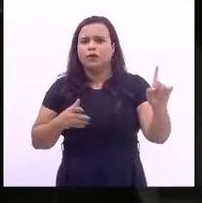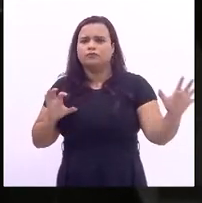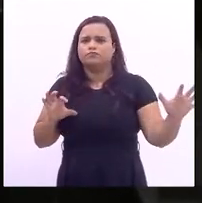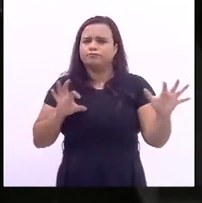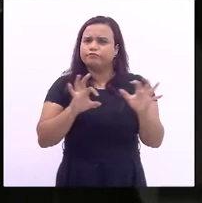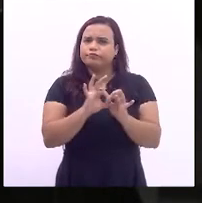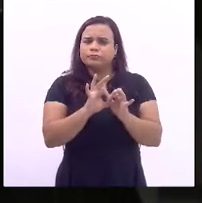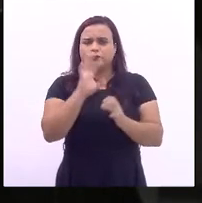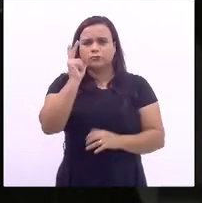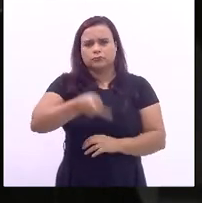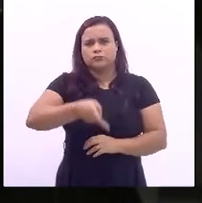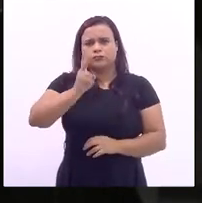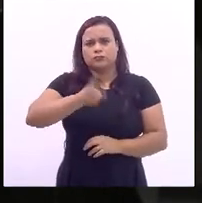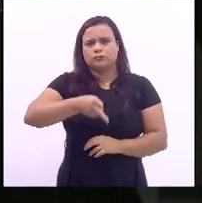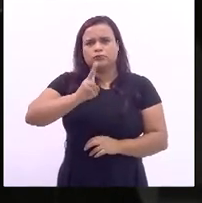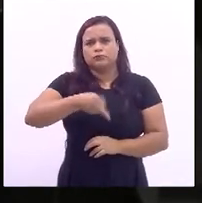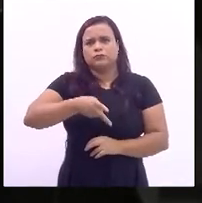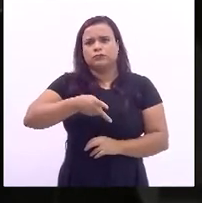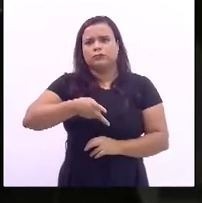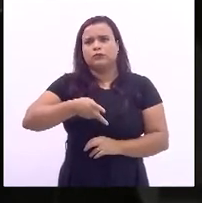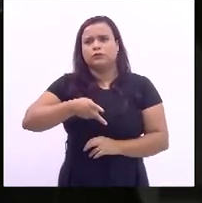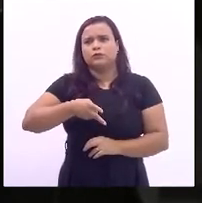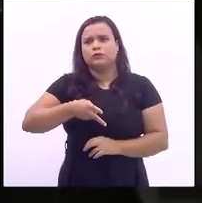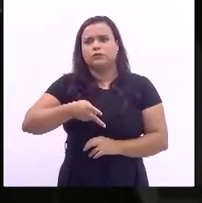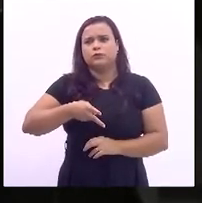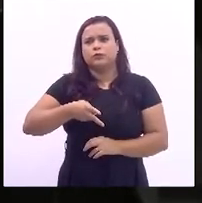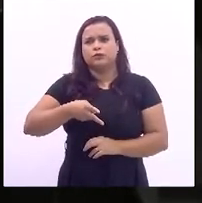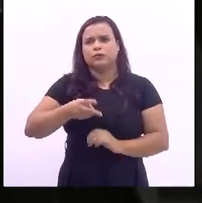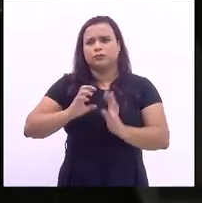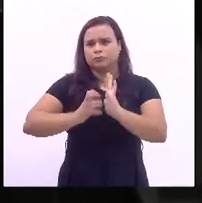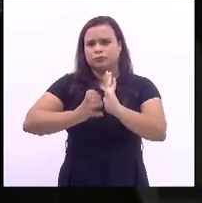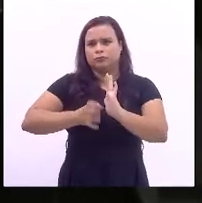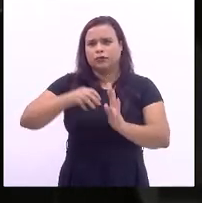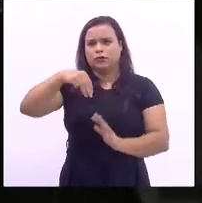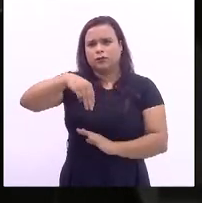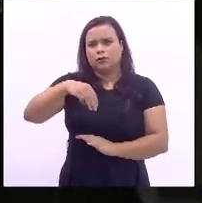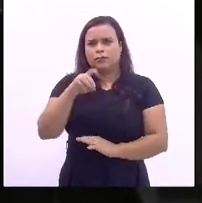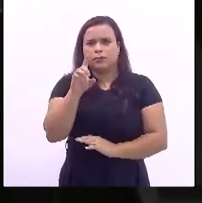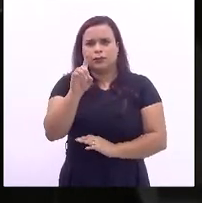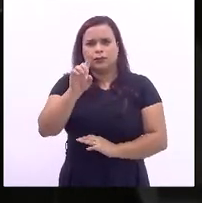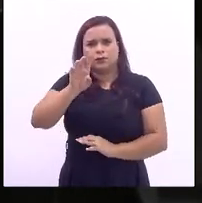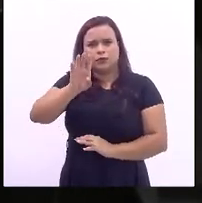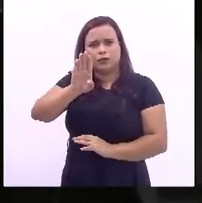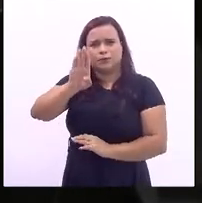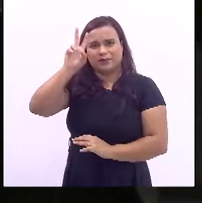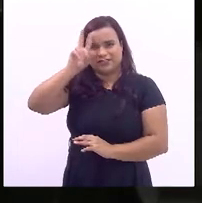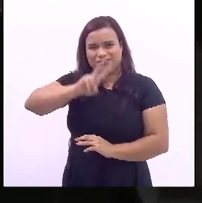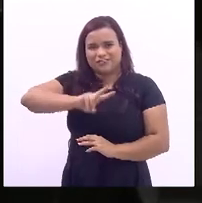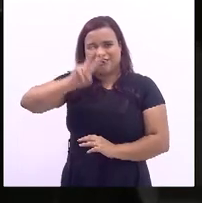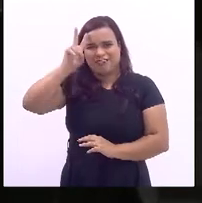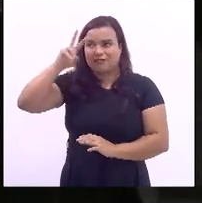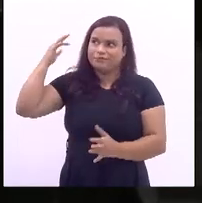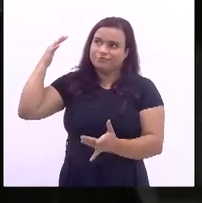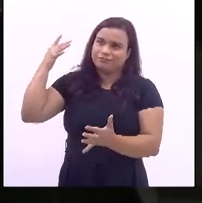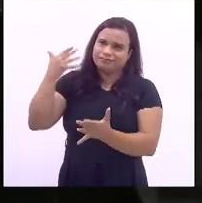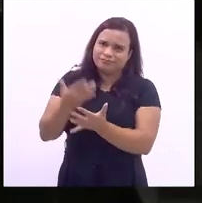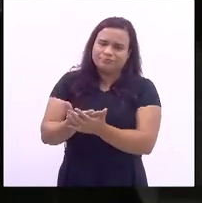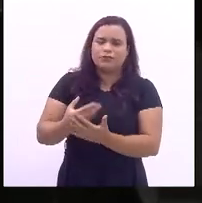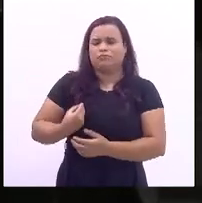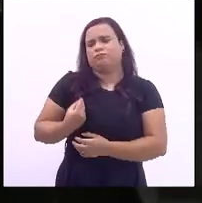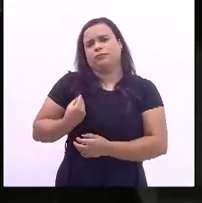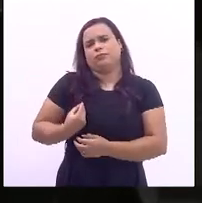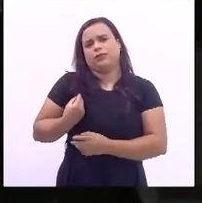incansável e do MDB histórico Quem esteve presente